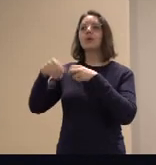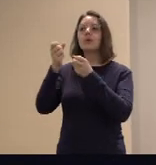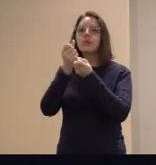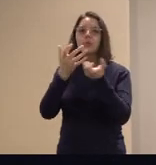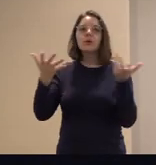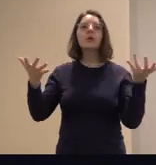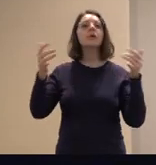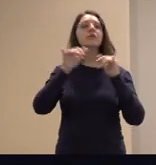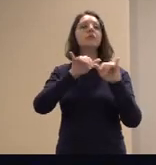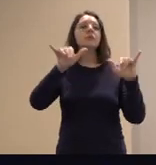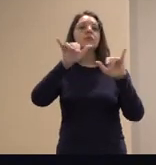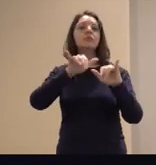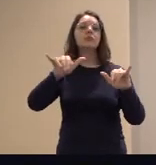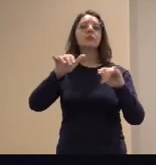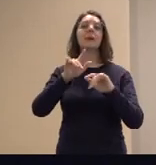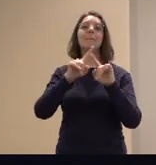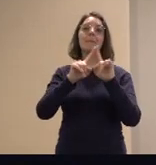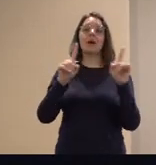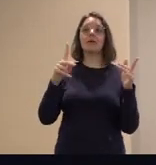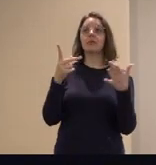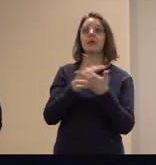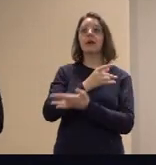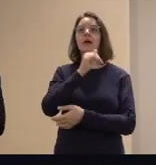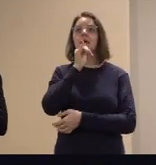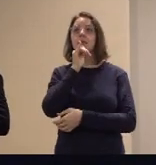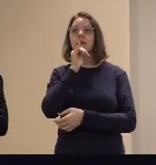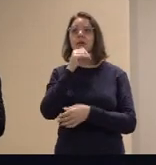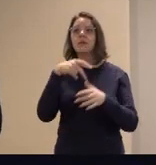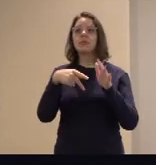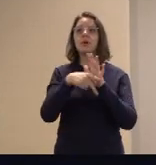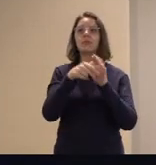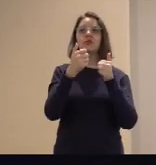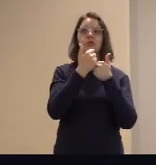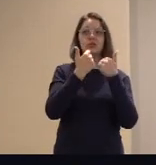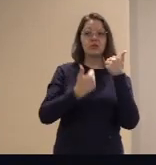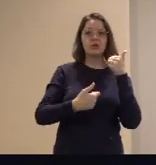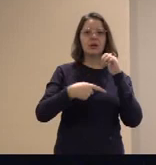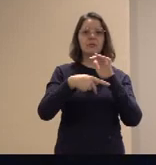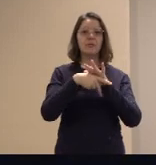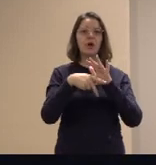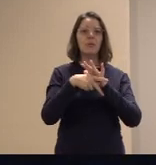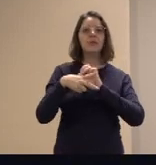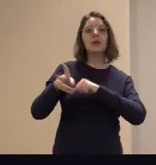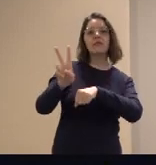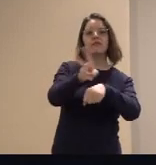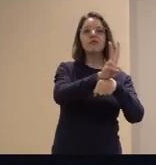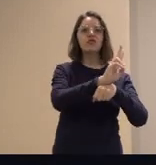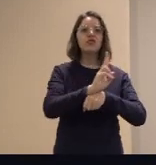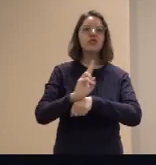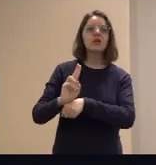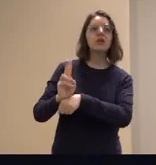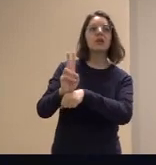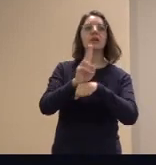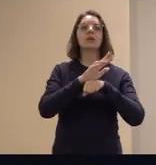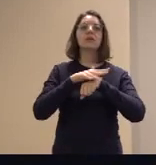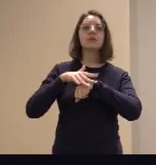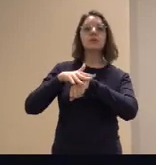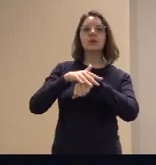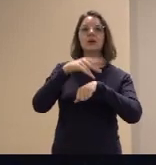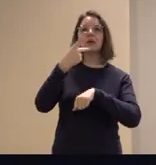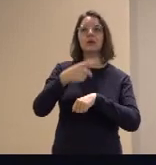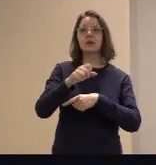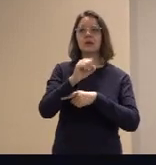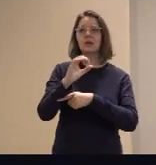seguro. Ocorre, por exemplo, que a própria Diretoria da Vigilância Epidemiológica de Santa Catarina tem dados de que meninas